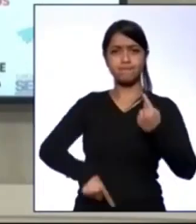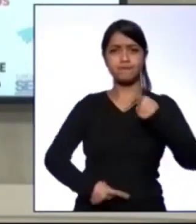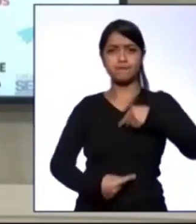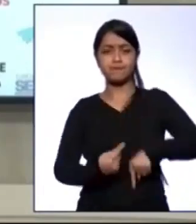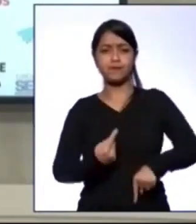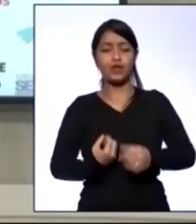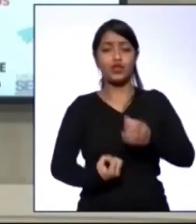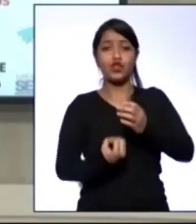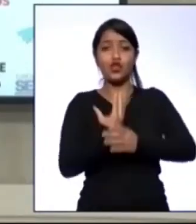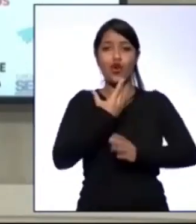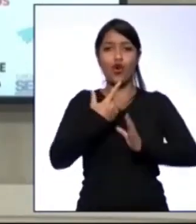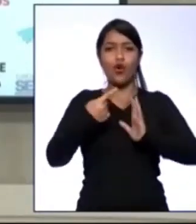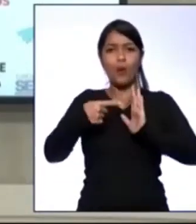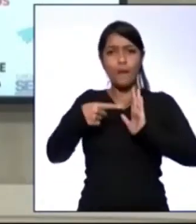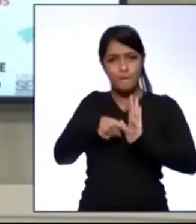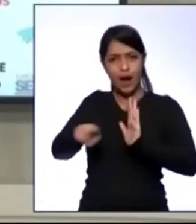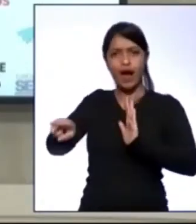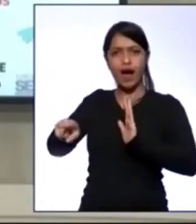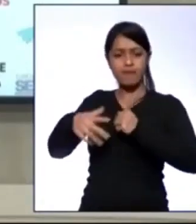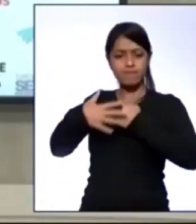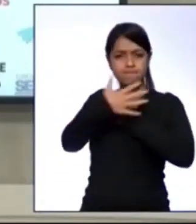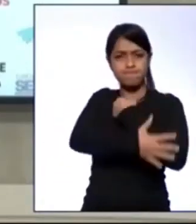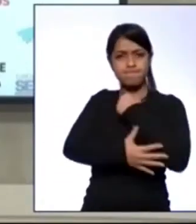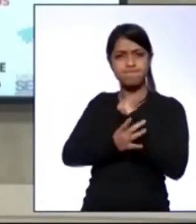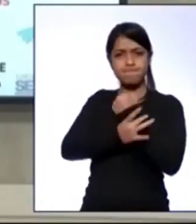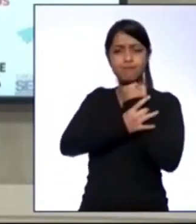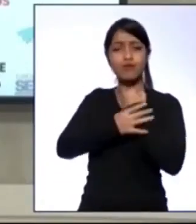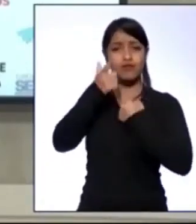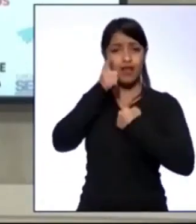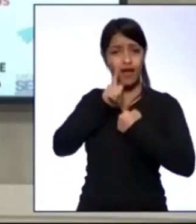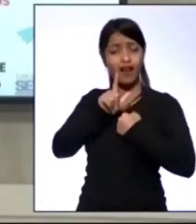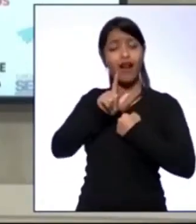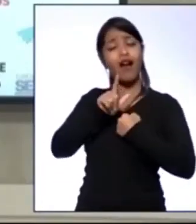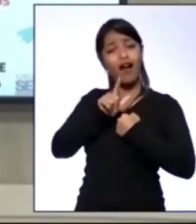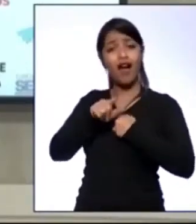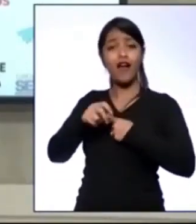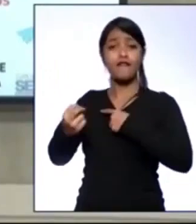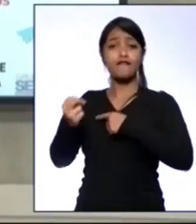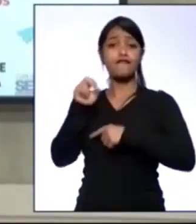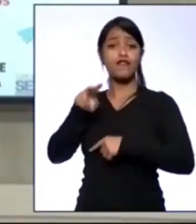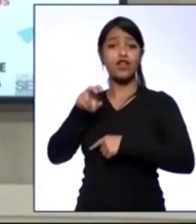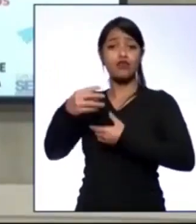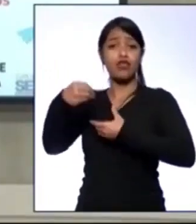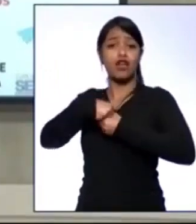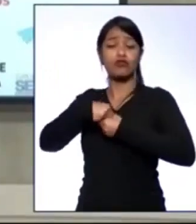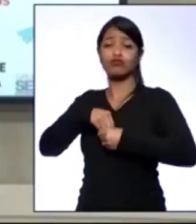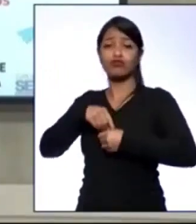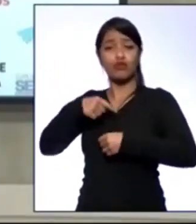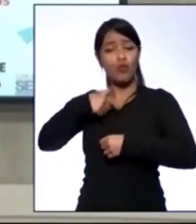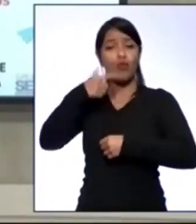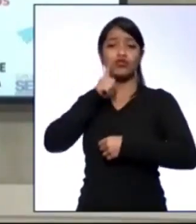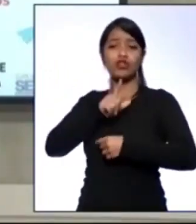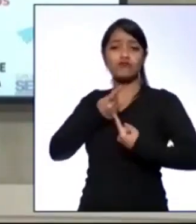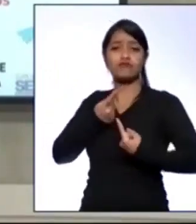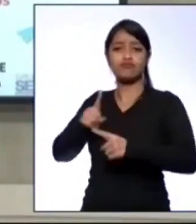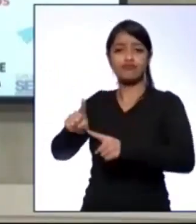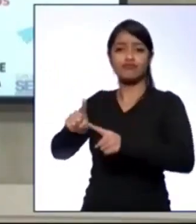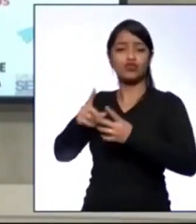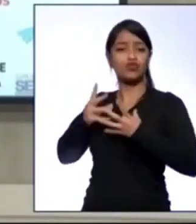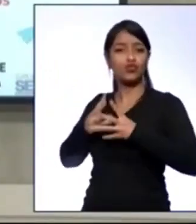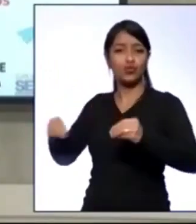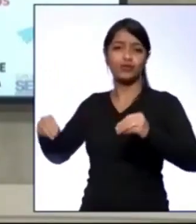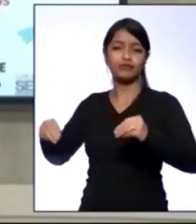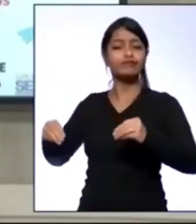produzir anticorpos, eu mesmo contive o vírus e me curei. Beleza? Eu mesmo me